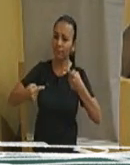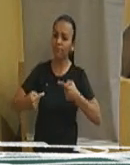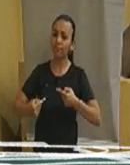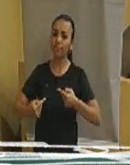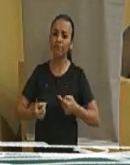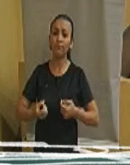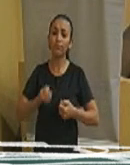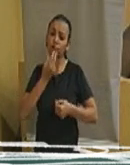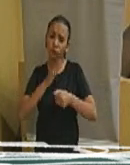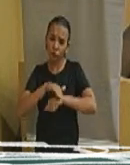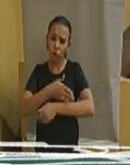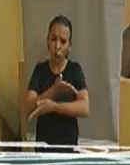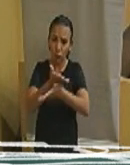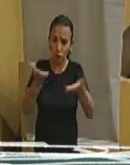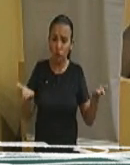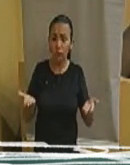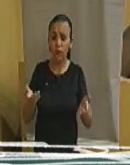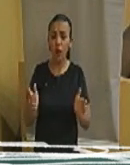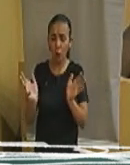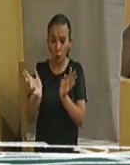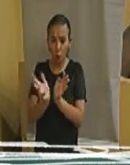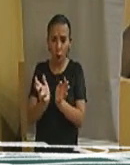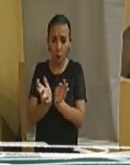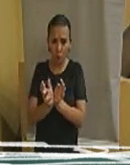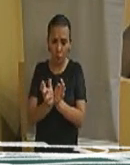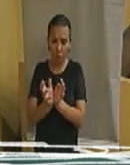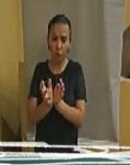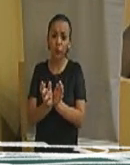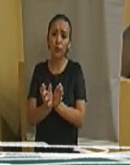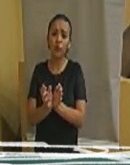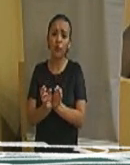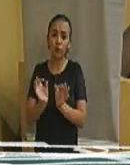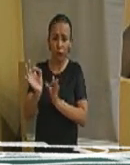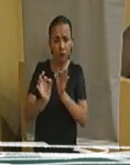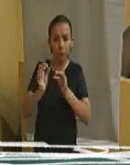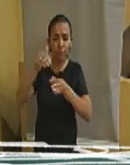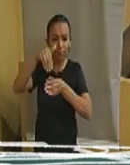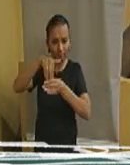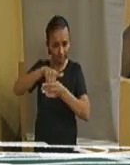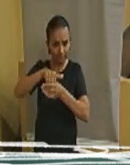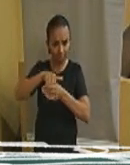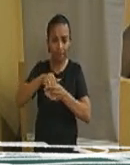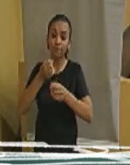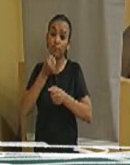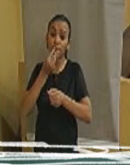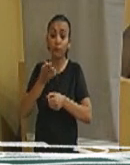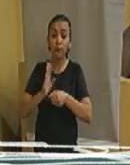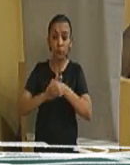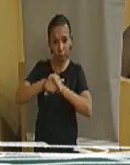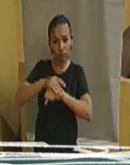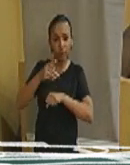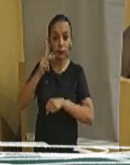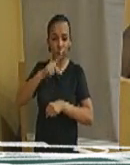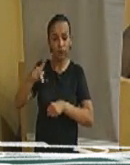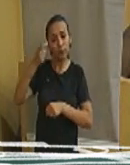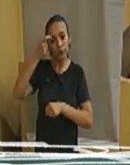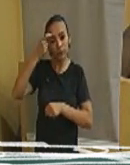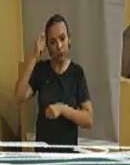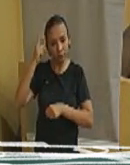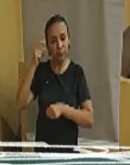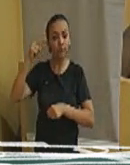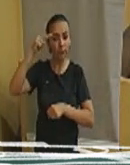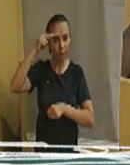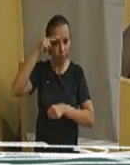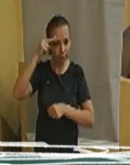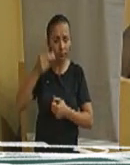os participantes da comissão de consulta prévia. Boa noite, professora Liane, professor Joelson. E